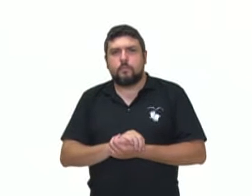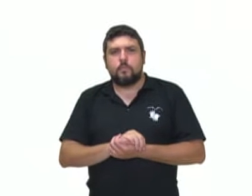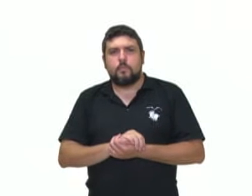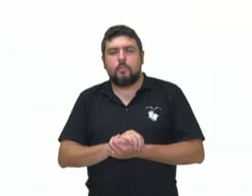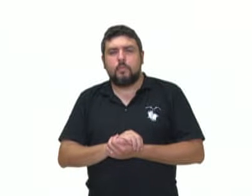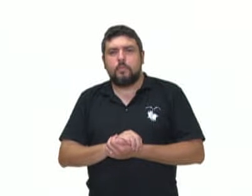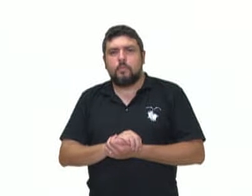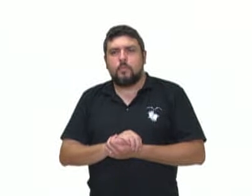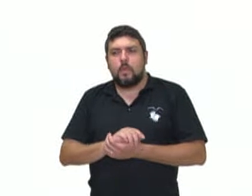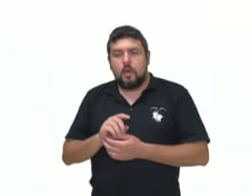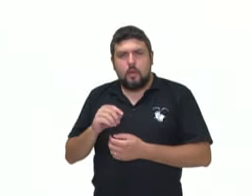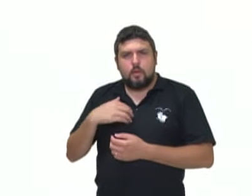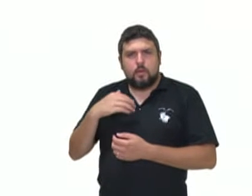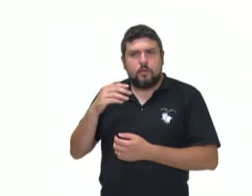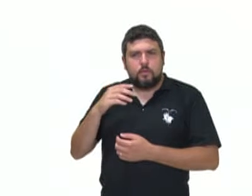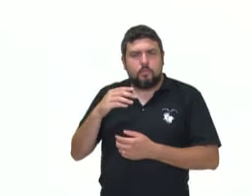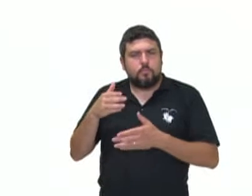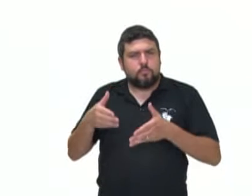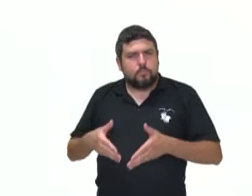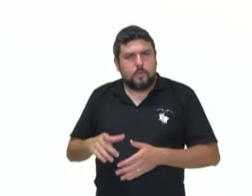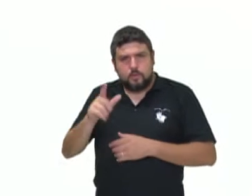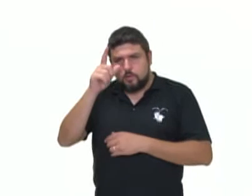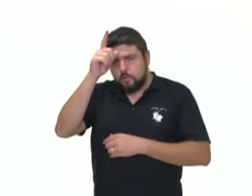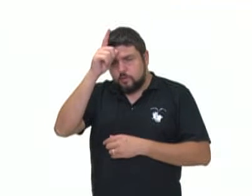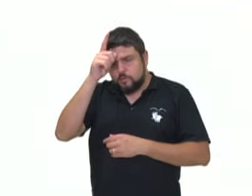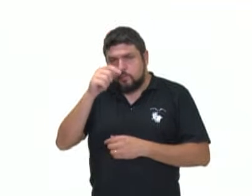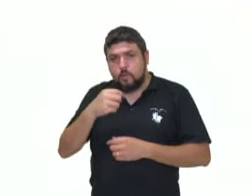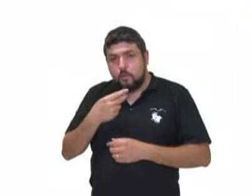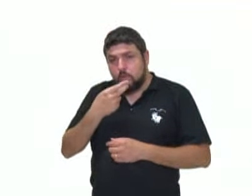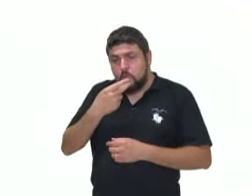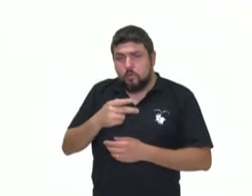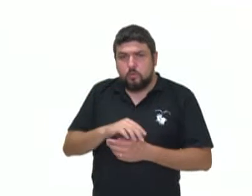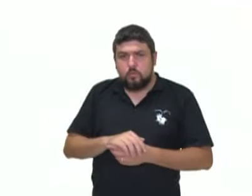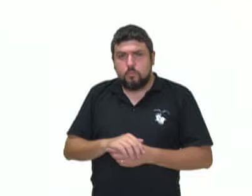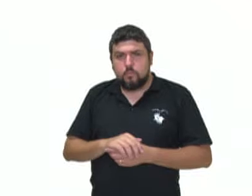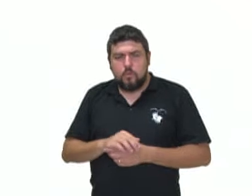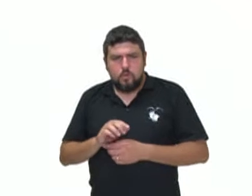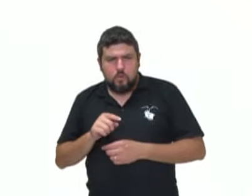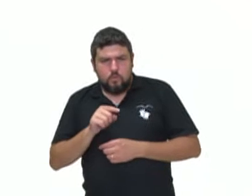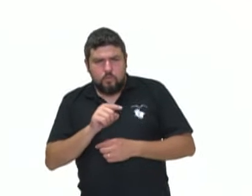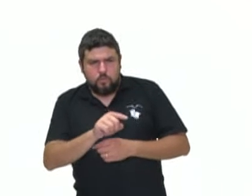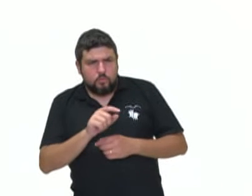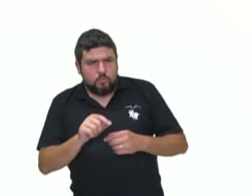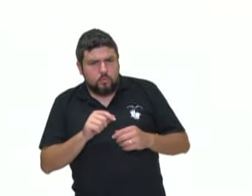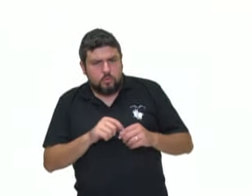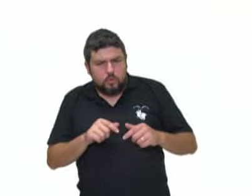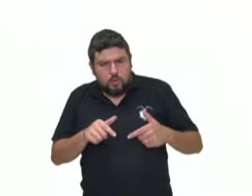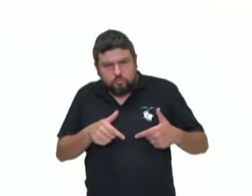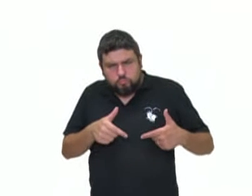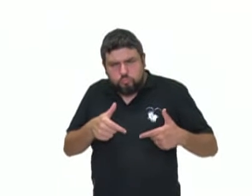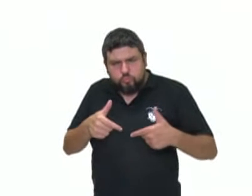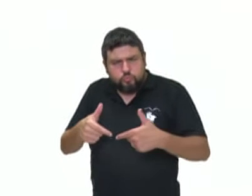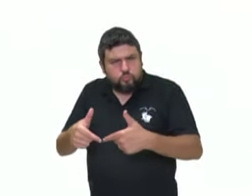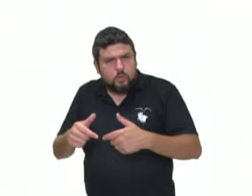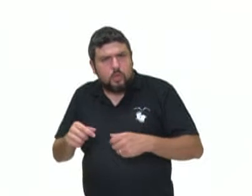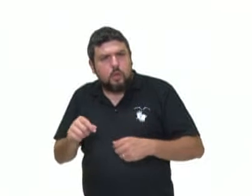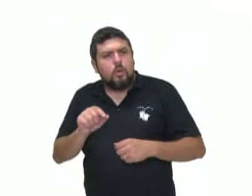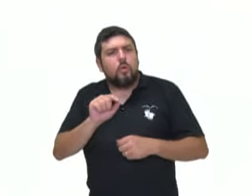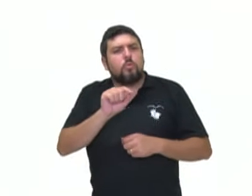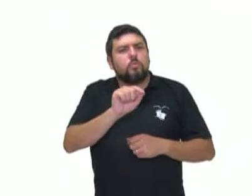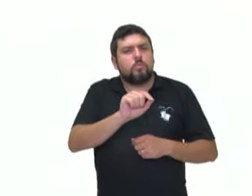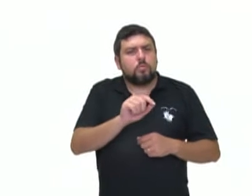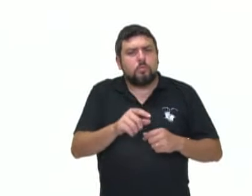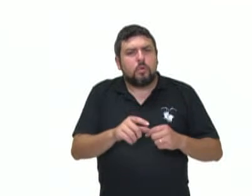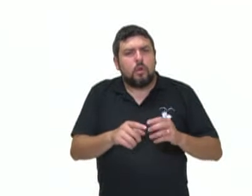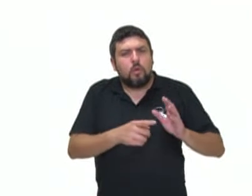e ele dizia o seguinte: age de tal forma que a máxima de tua vontade possa valer sempre